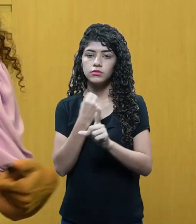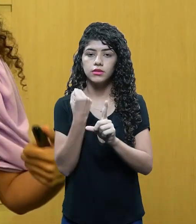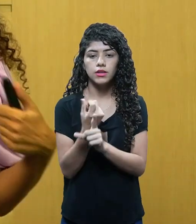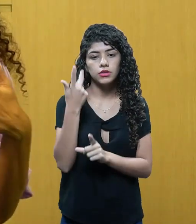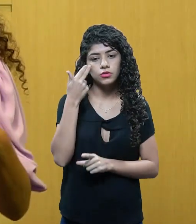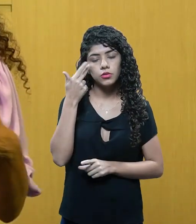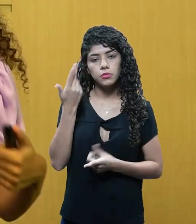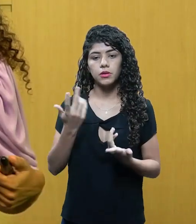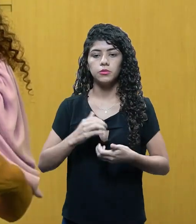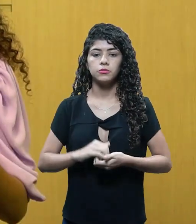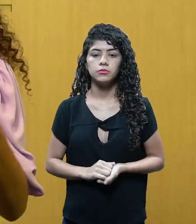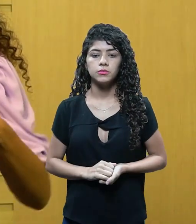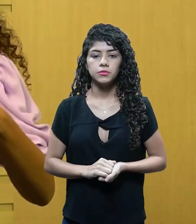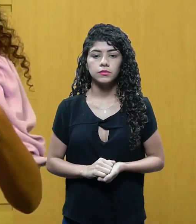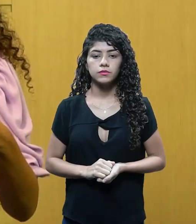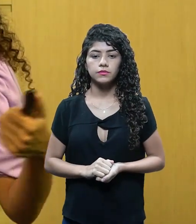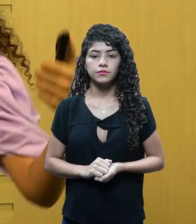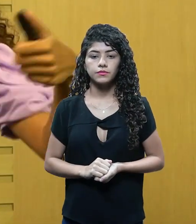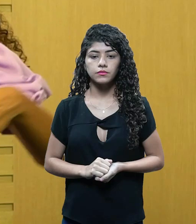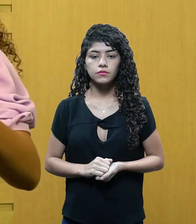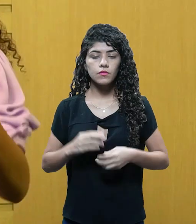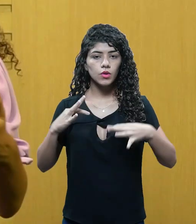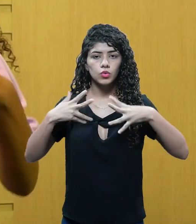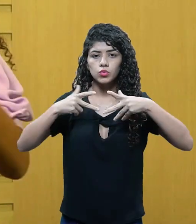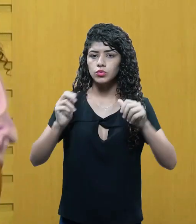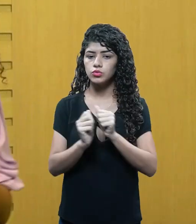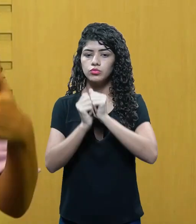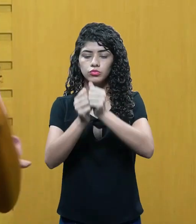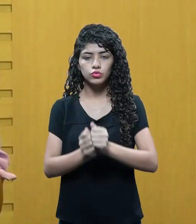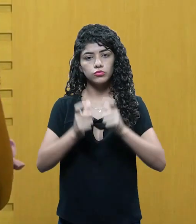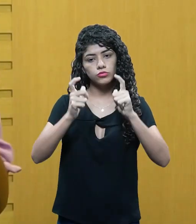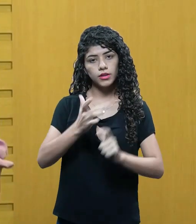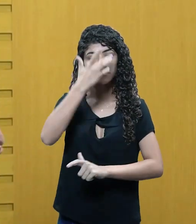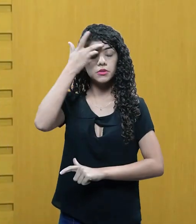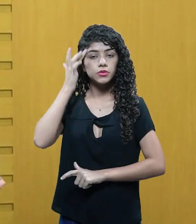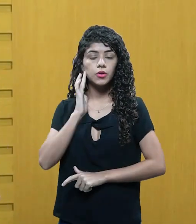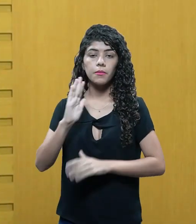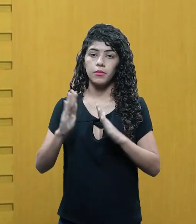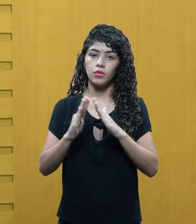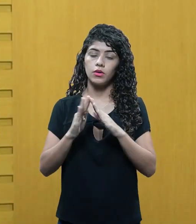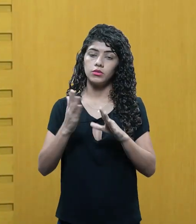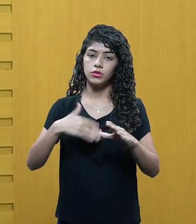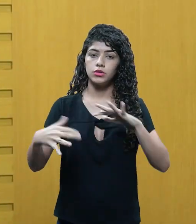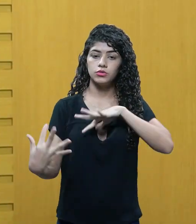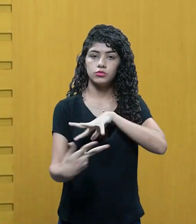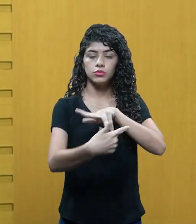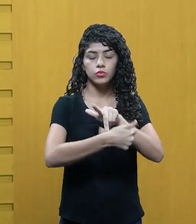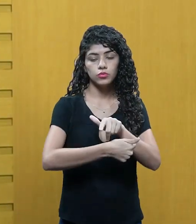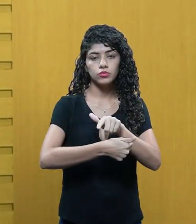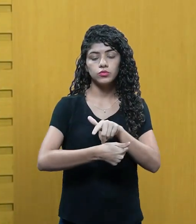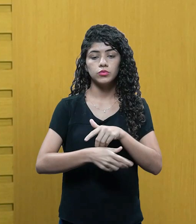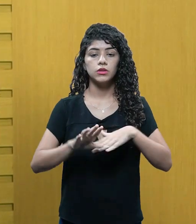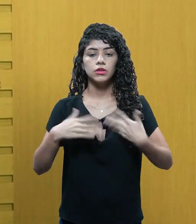na sociedade, politicamente, no caso, tudo isso junto ali do lugar onde essa pessoa se localiza no mundo.